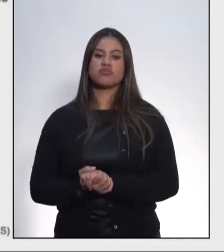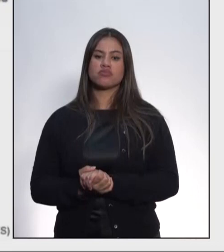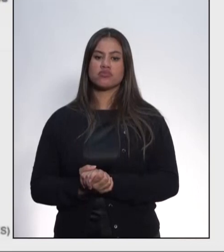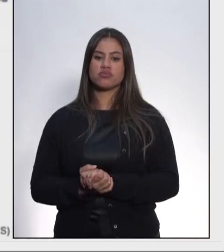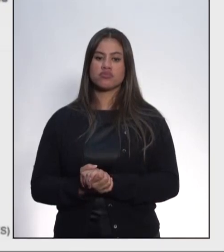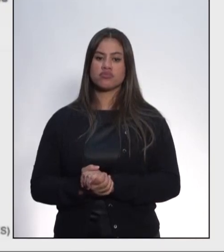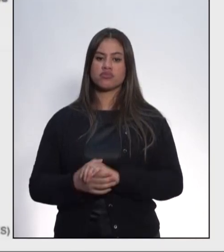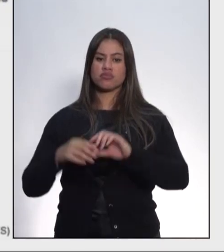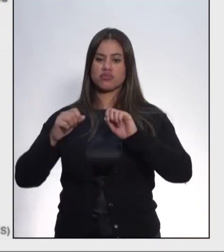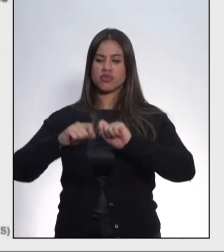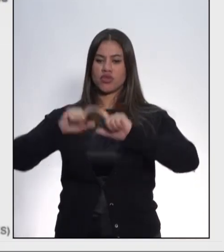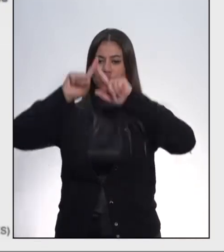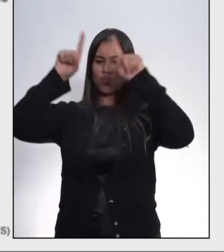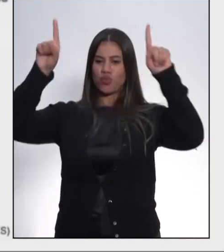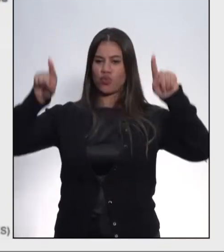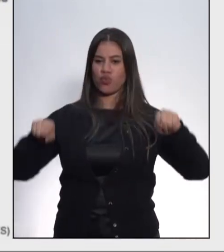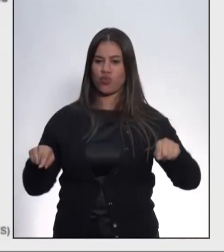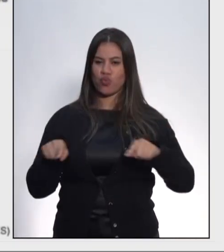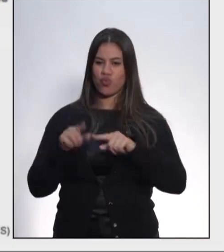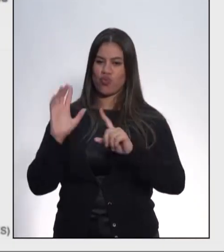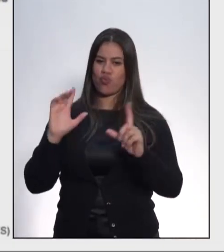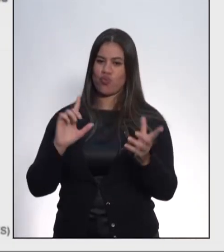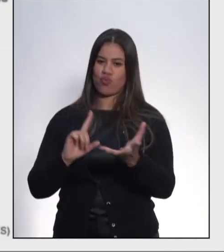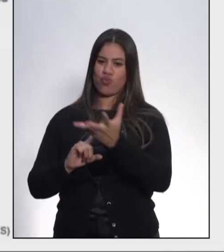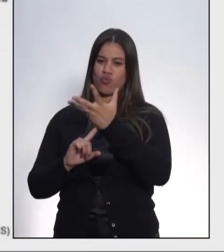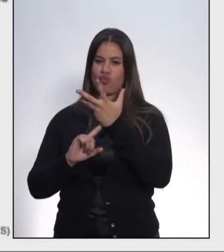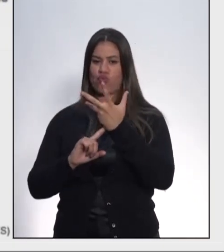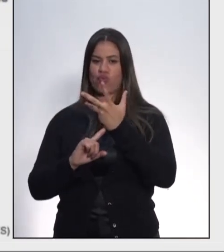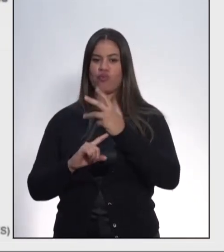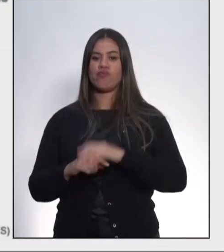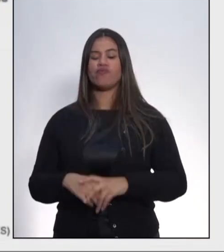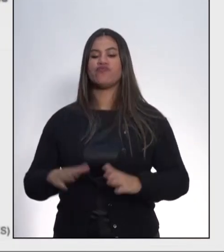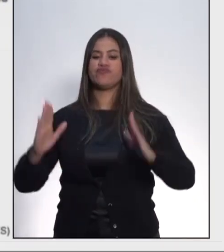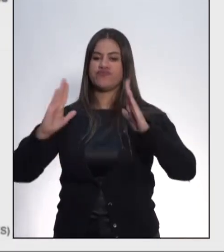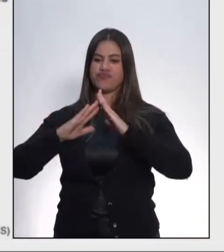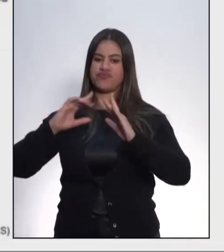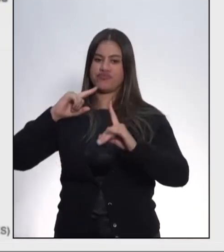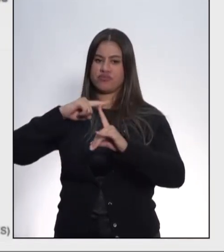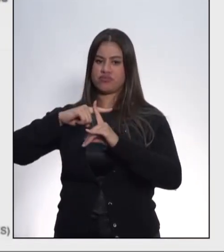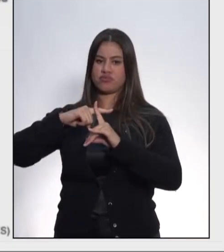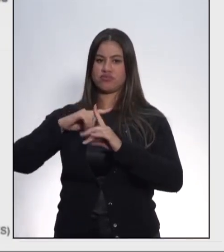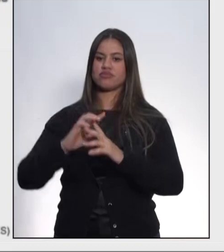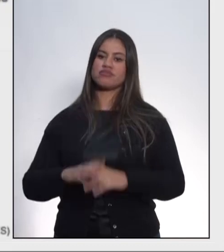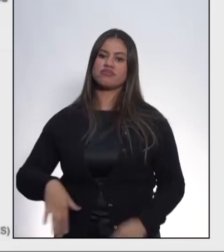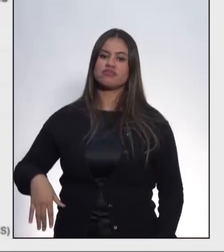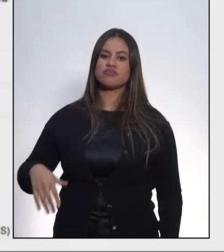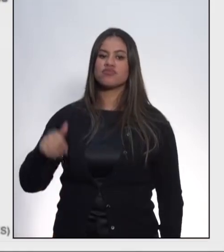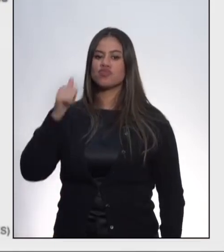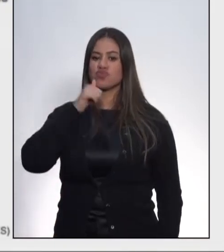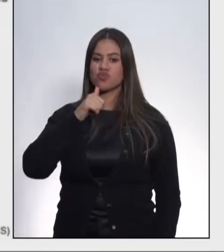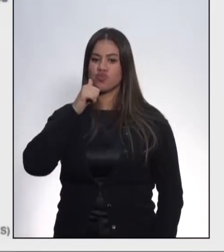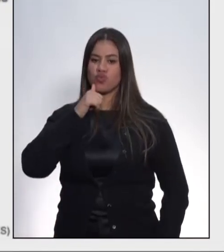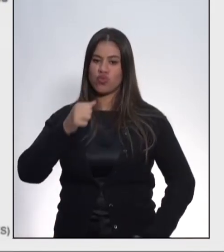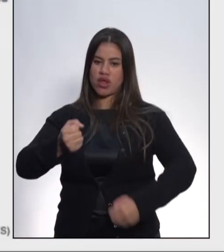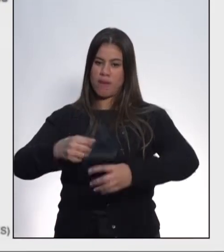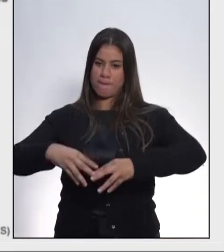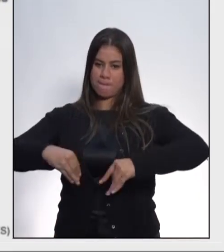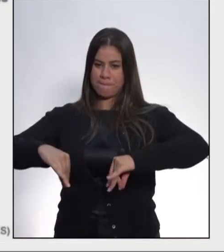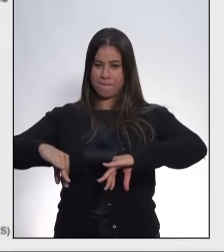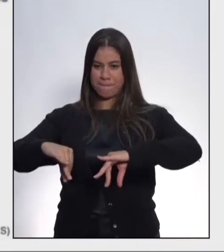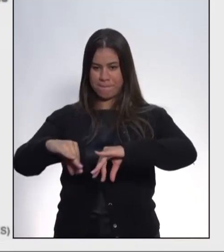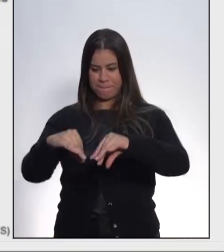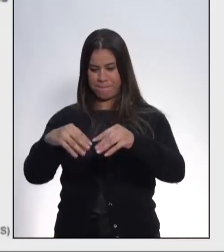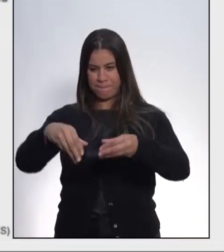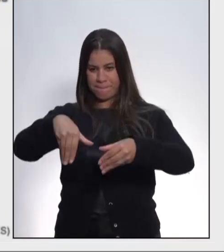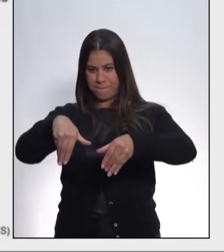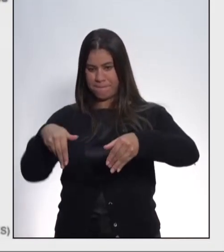quadro famoso, tá certo? Sobre o Tiradentes. Tenho essa igreja no Rio de Janeiro e tenho lá uma mulher fazendo uma panela de barro. Qual desses